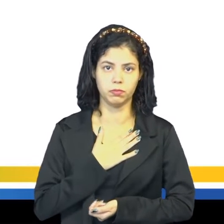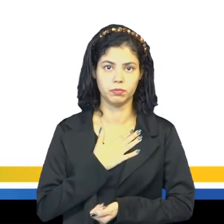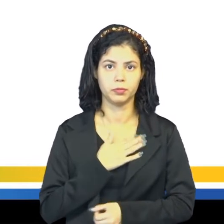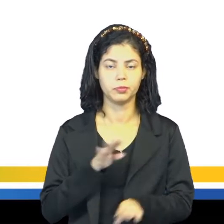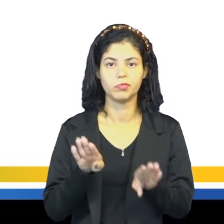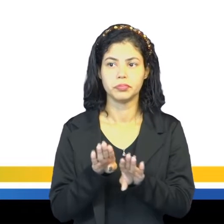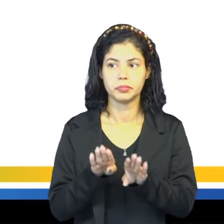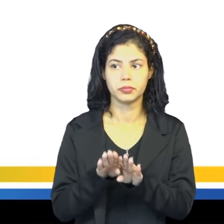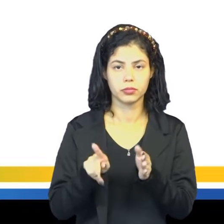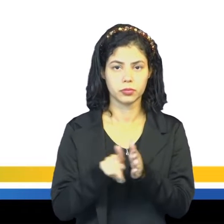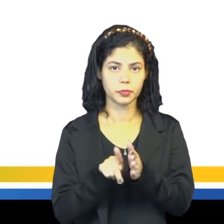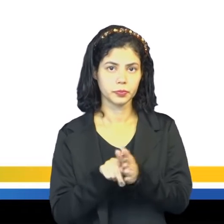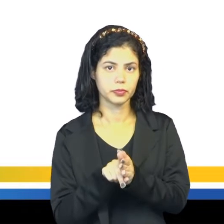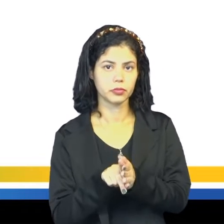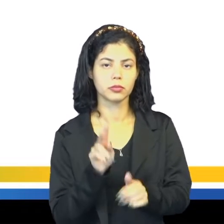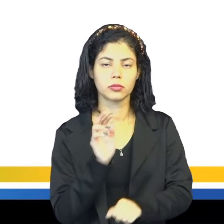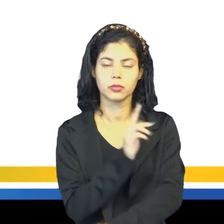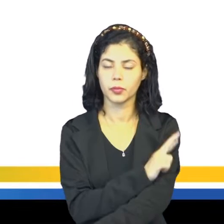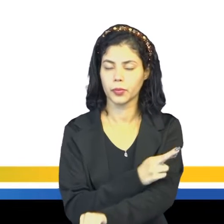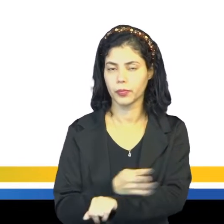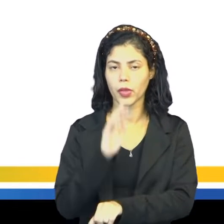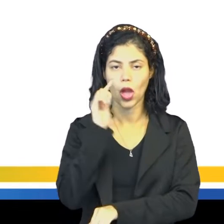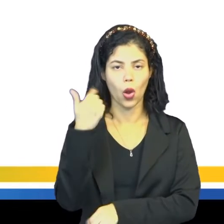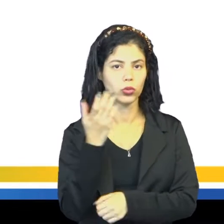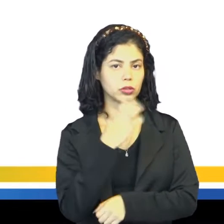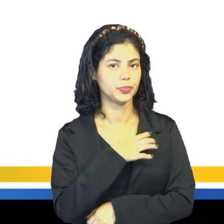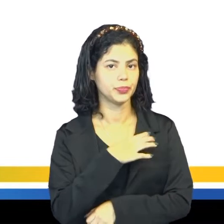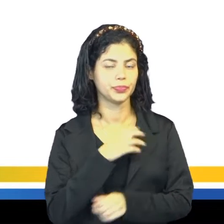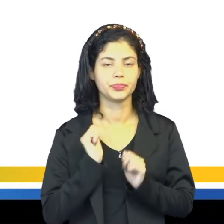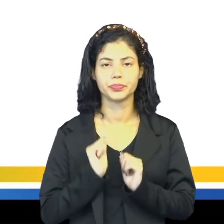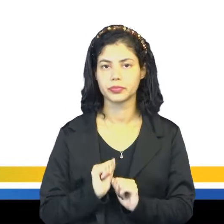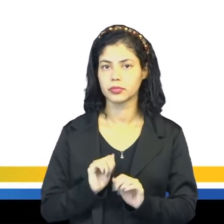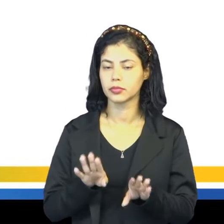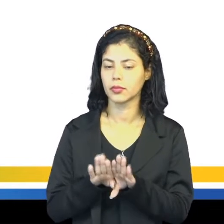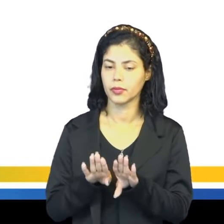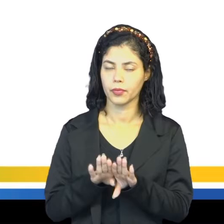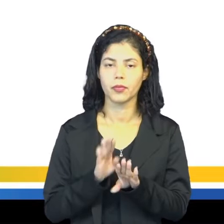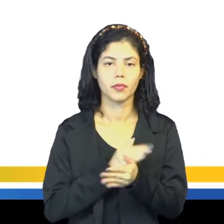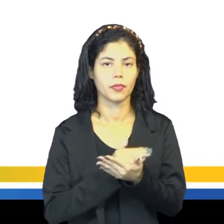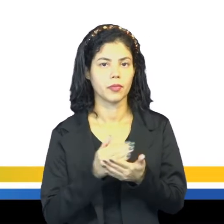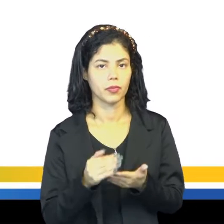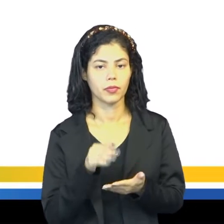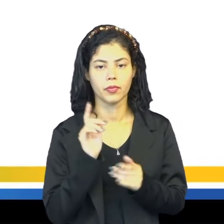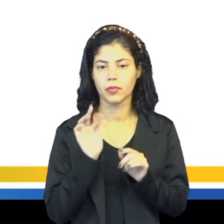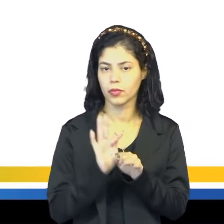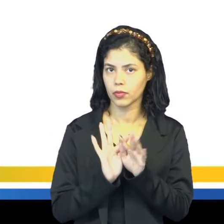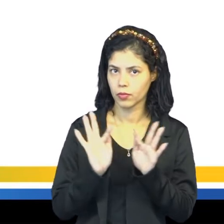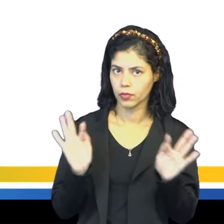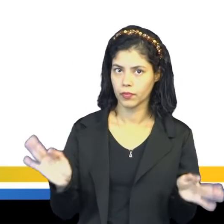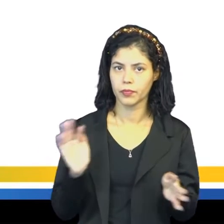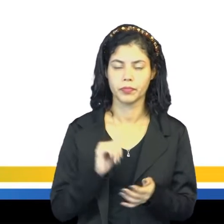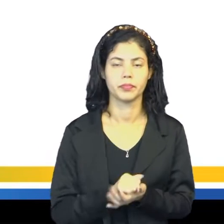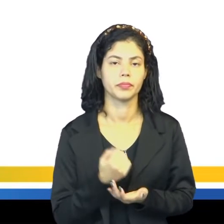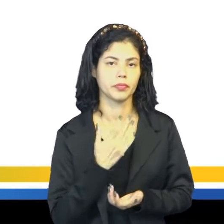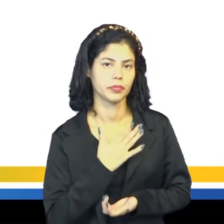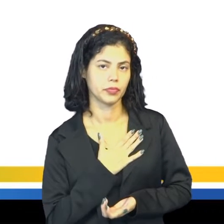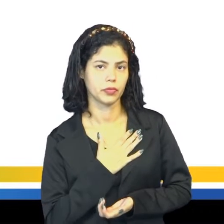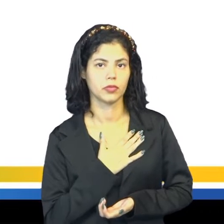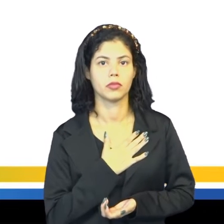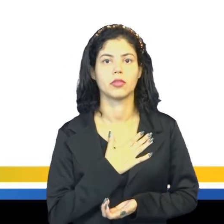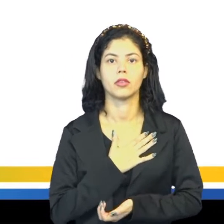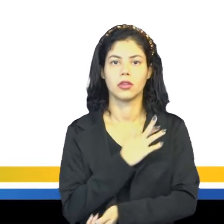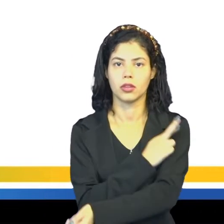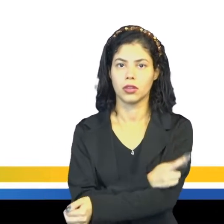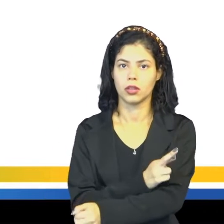Rio Branco. Se você quiser dizer o nome de outra cidade, você vai colocar, né, no início da frase I am from,